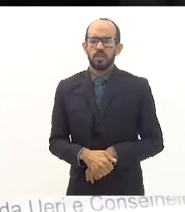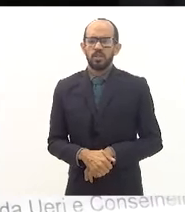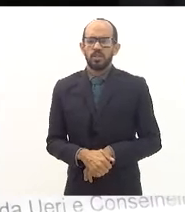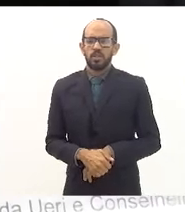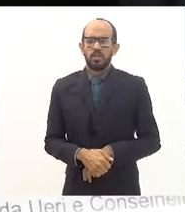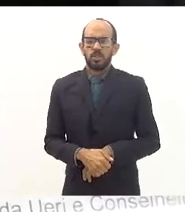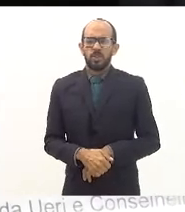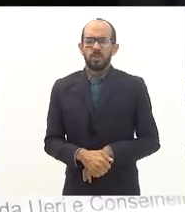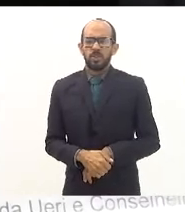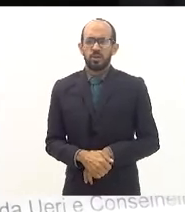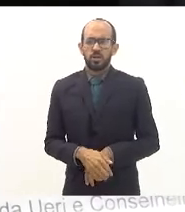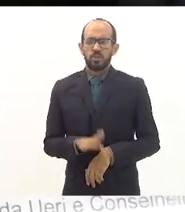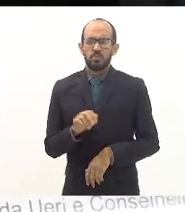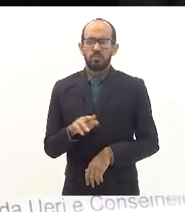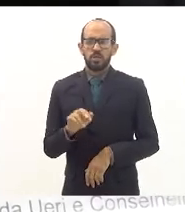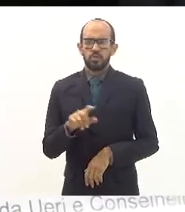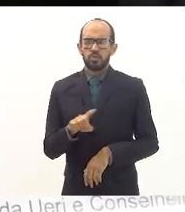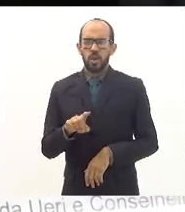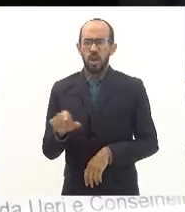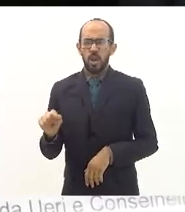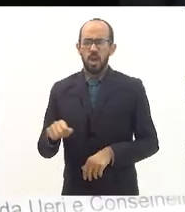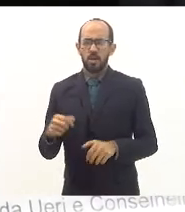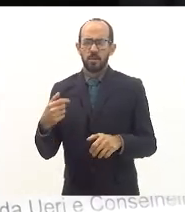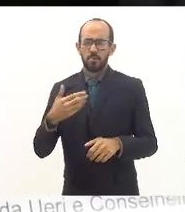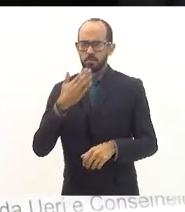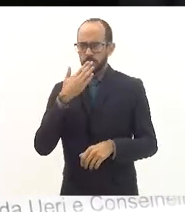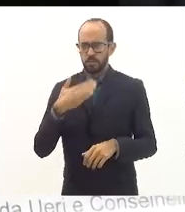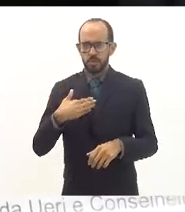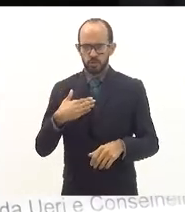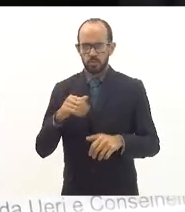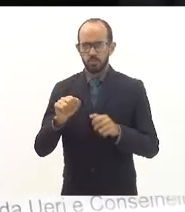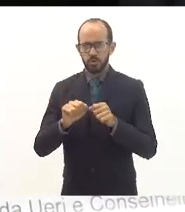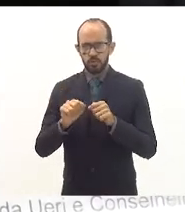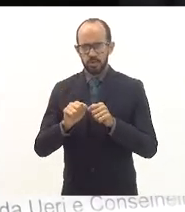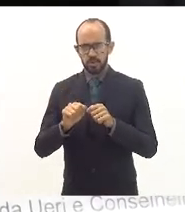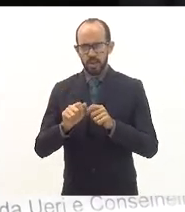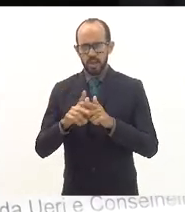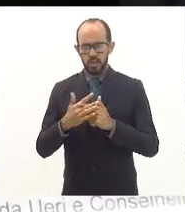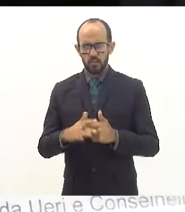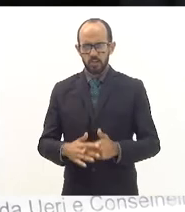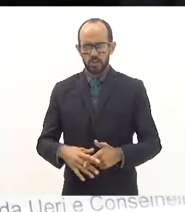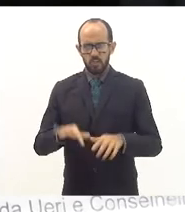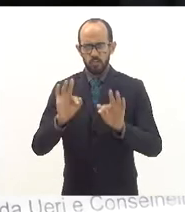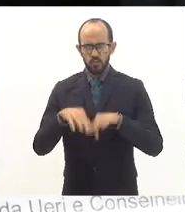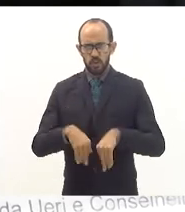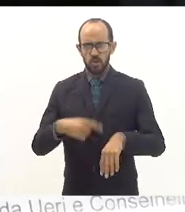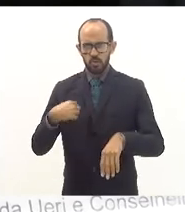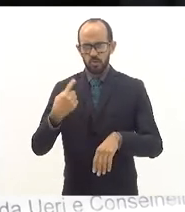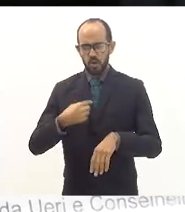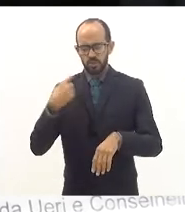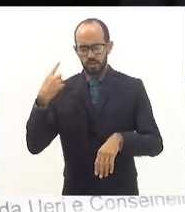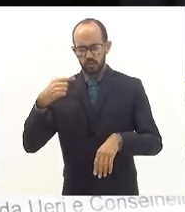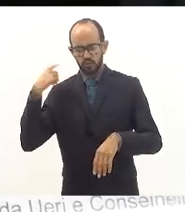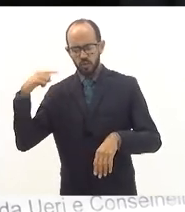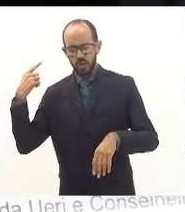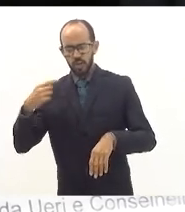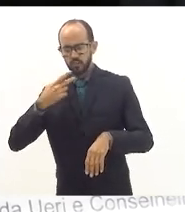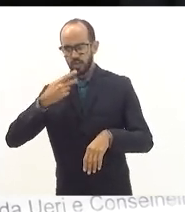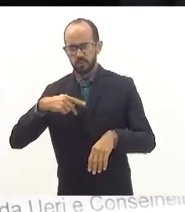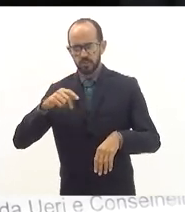do qual Brizola me incumbiu de fazer a revisão final, que nós advogados chamamos da arte final do texto,